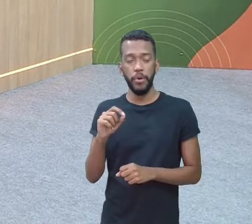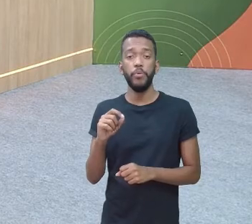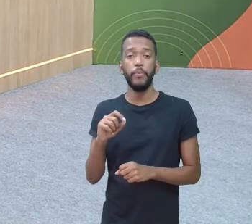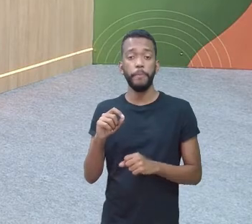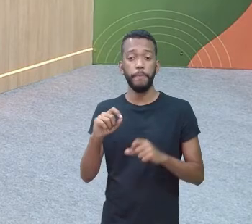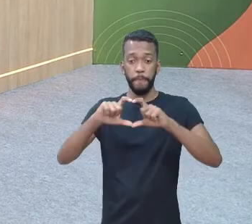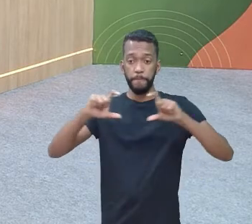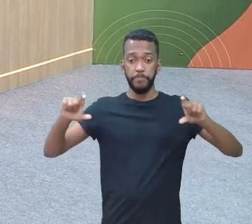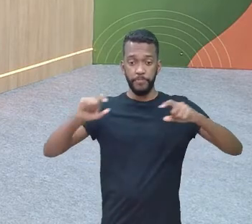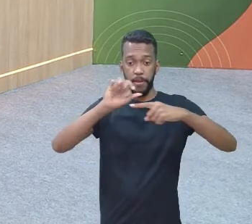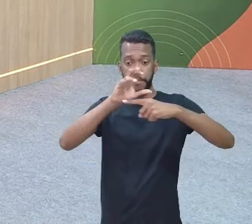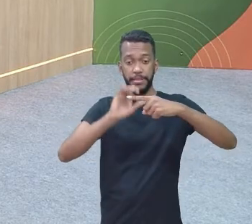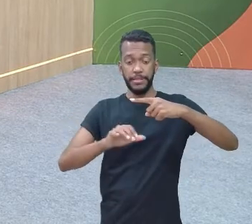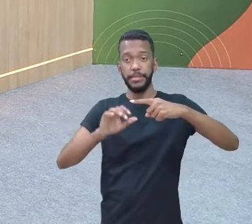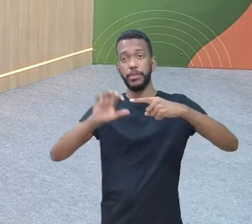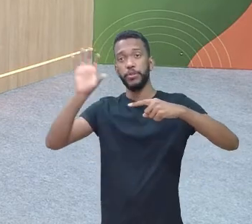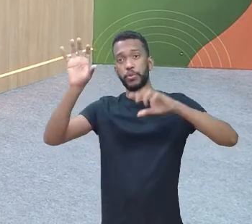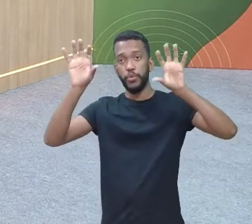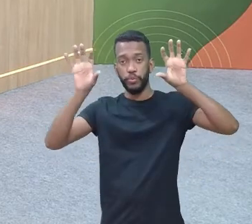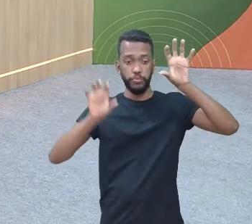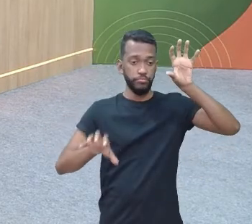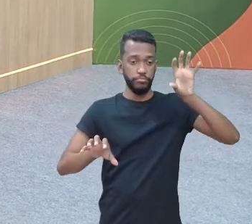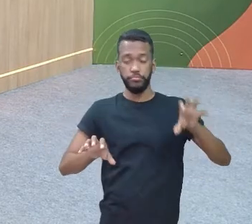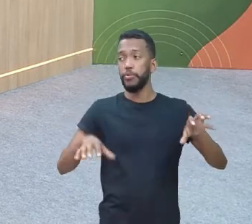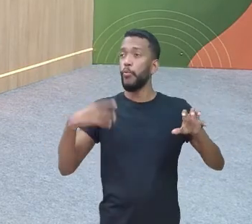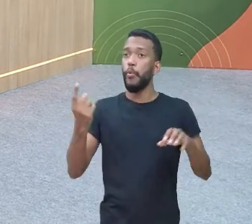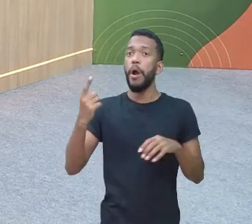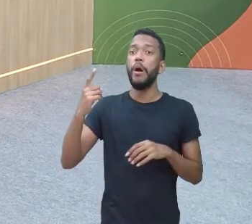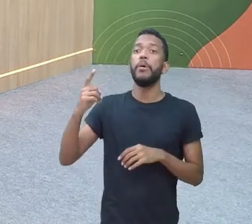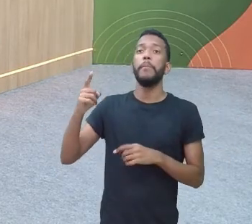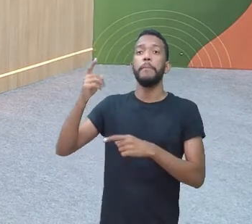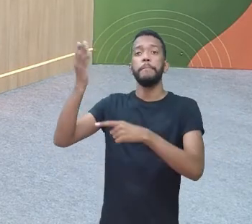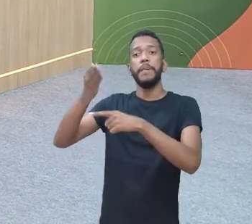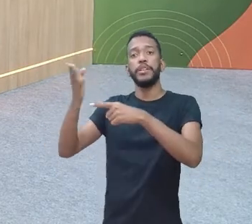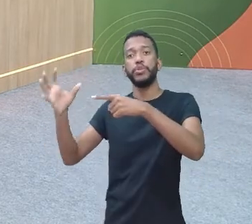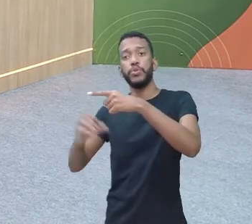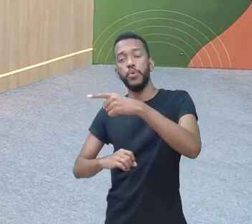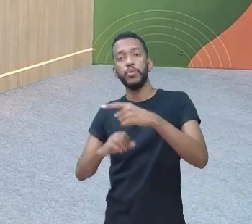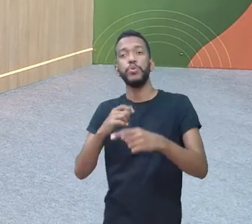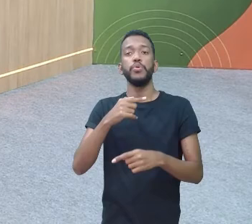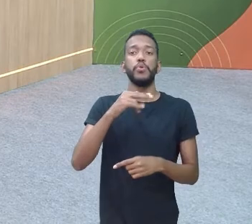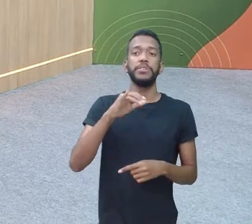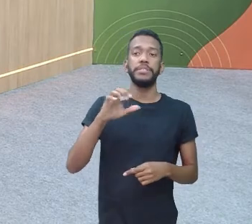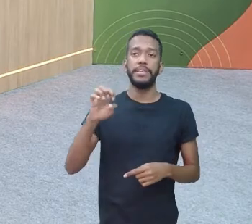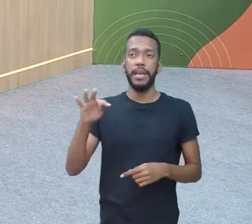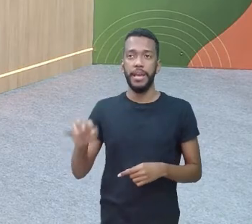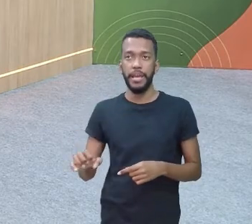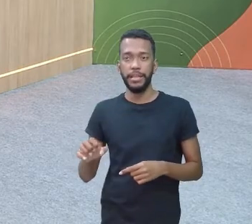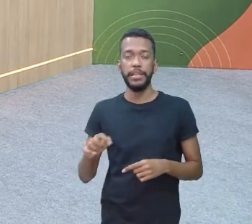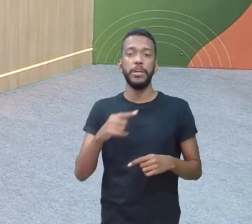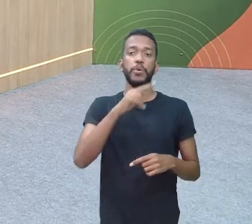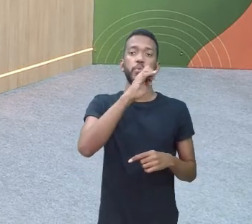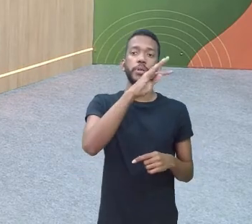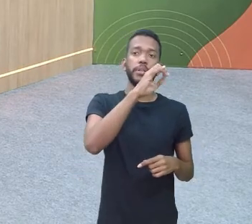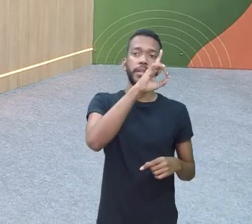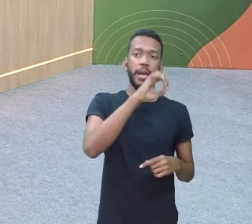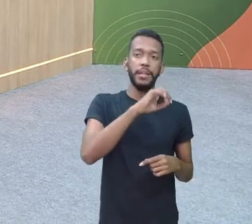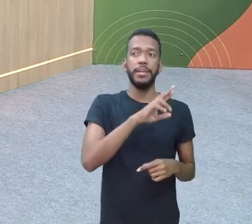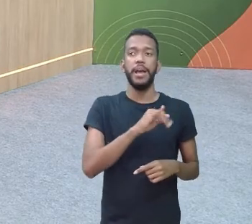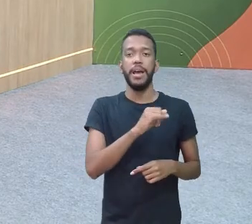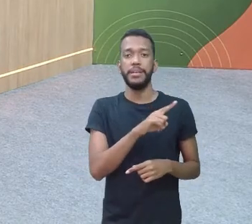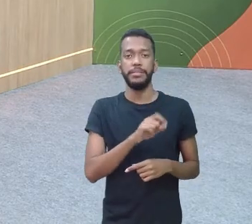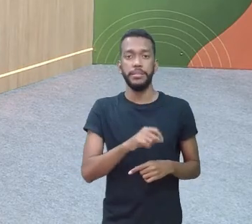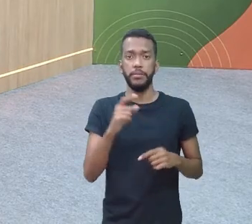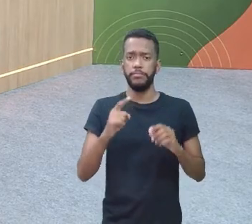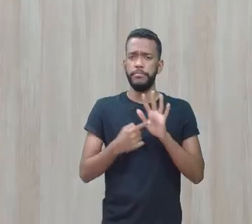ou como quociente, ou como quantidade, ou como razão. Aqui a gente tem um mapinha mental que deixa bem claro